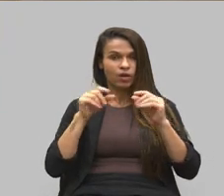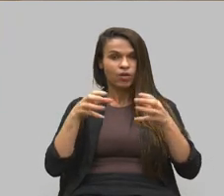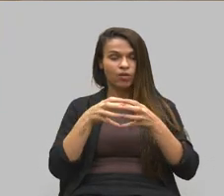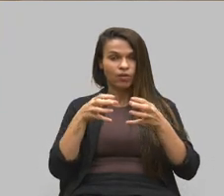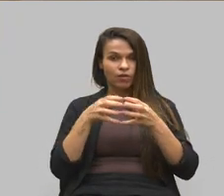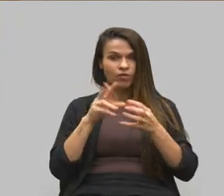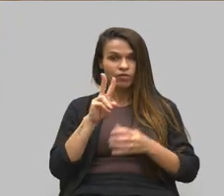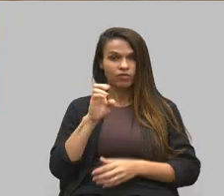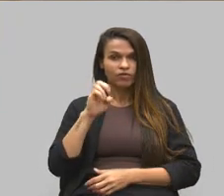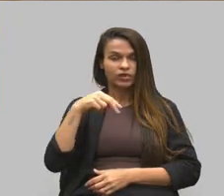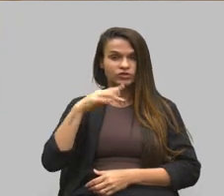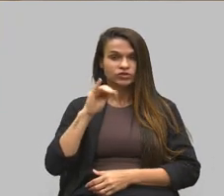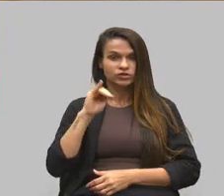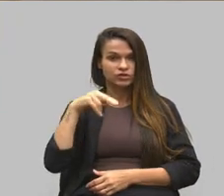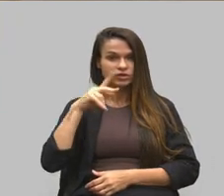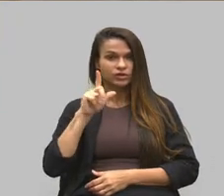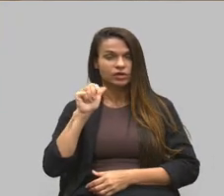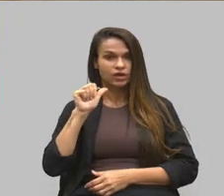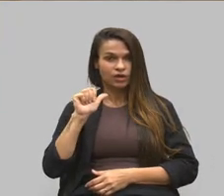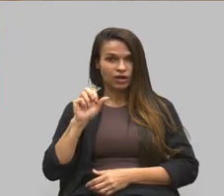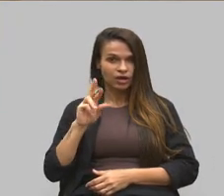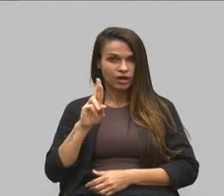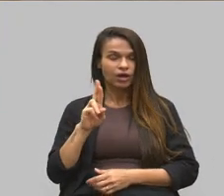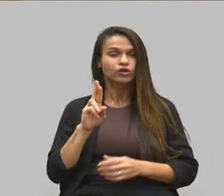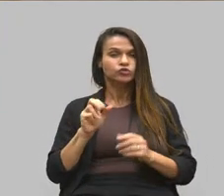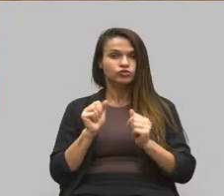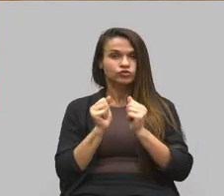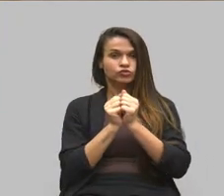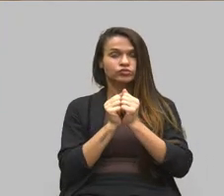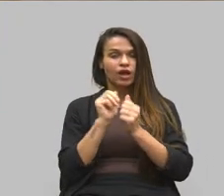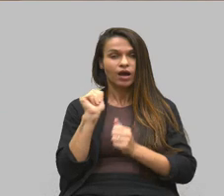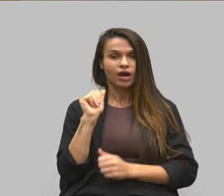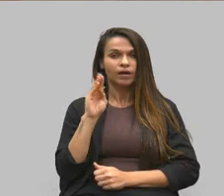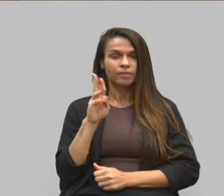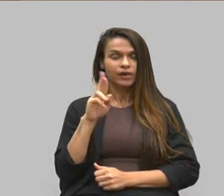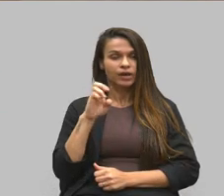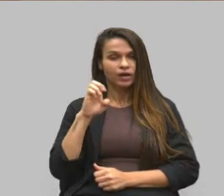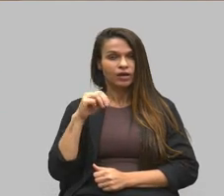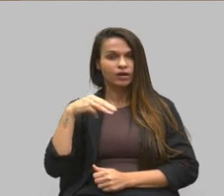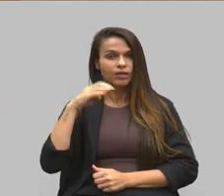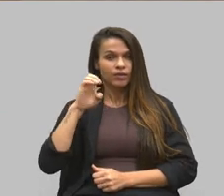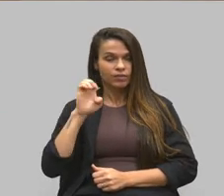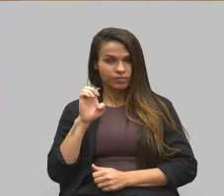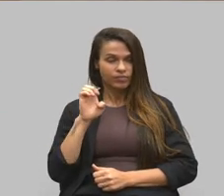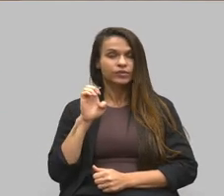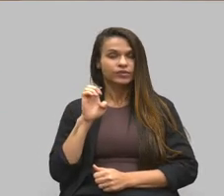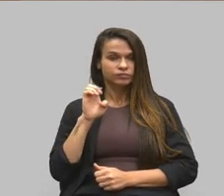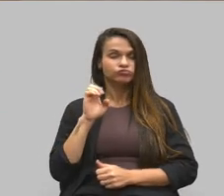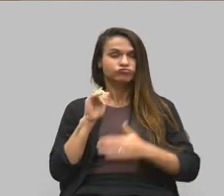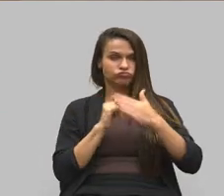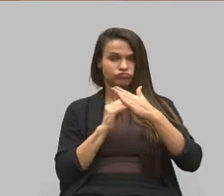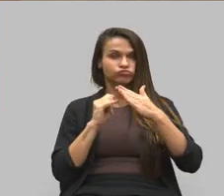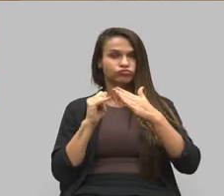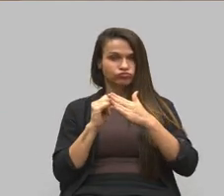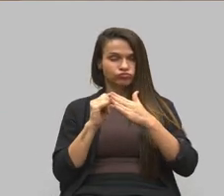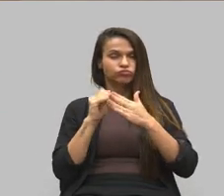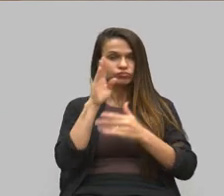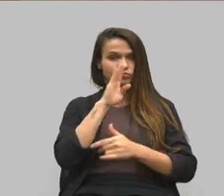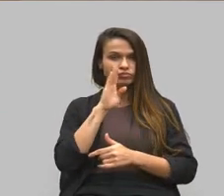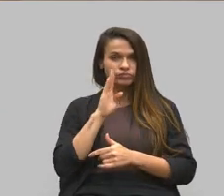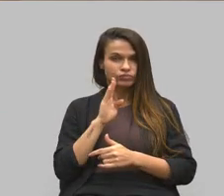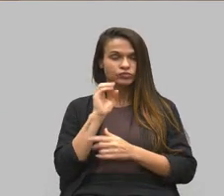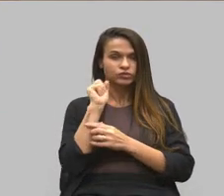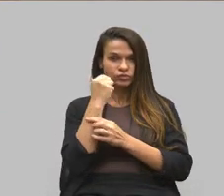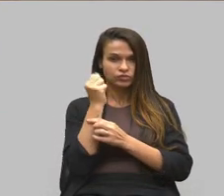Infantil João Paulo I juntamente com a abram Associação Brasileira de atrofia muscular esp espinhal à sessão de Minas Gerais solicitou